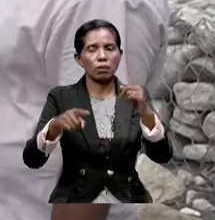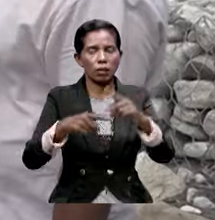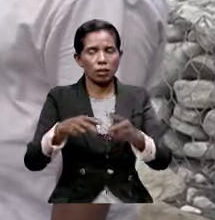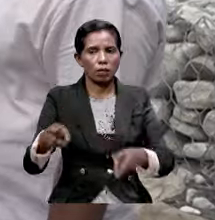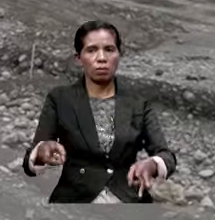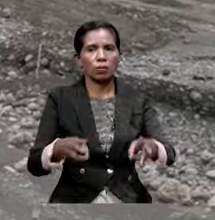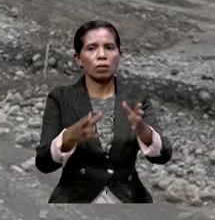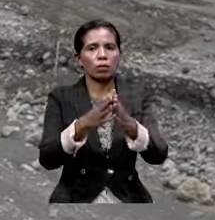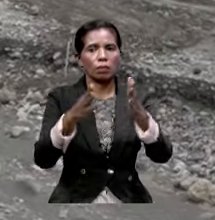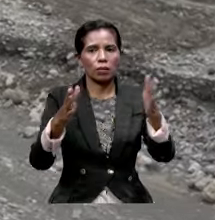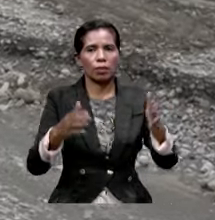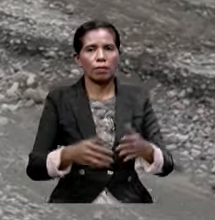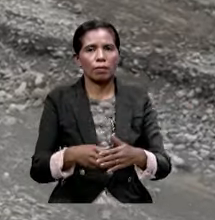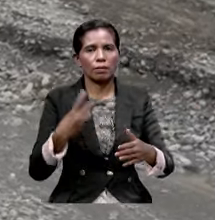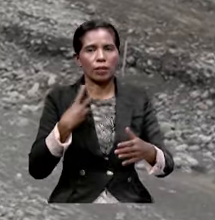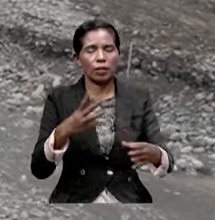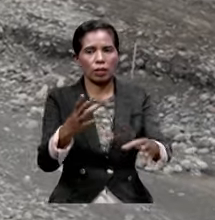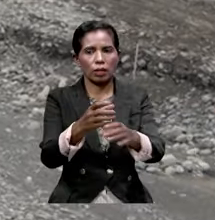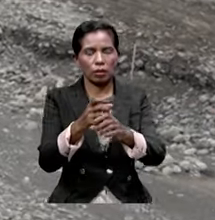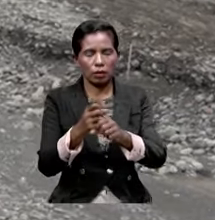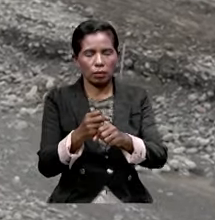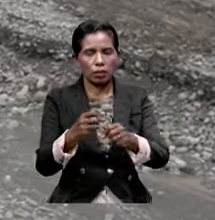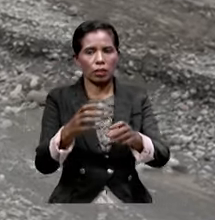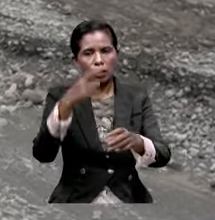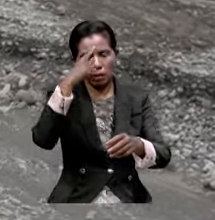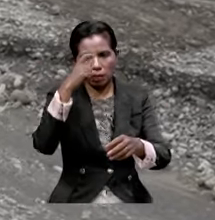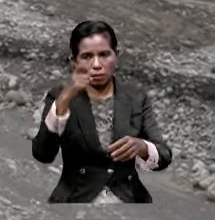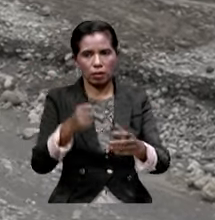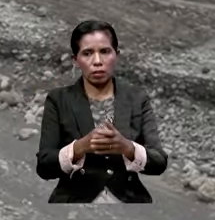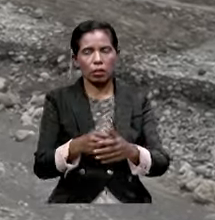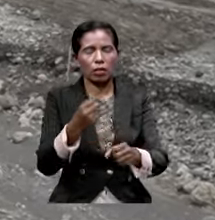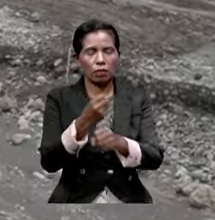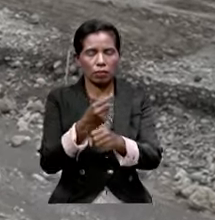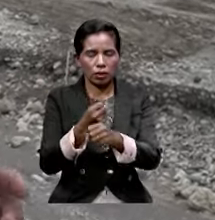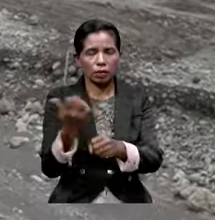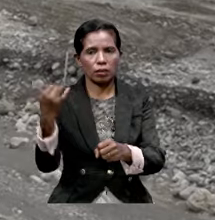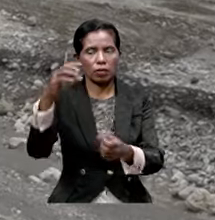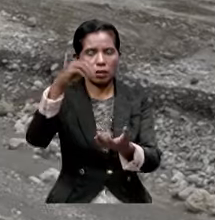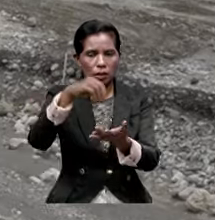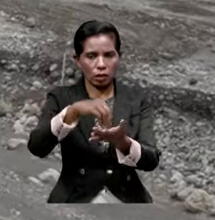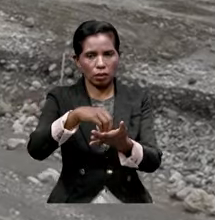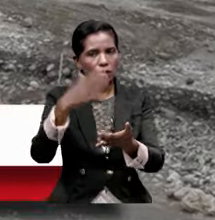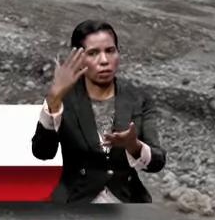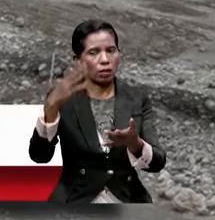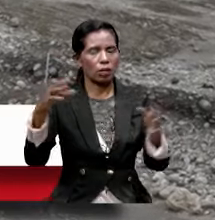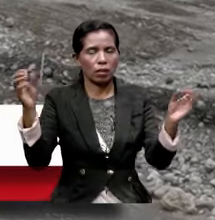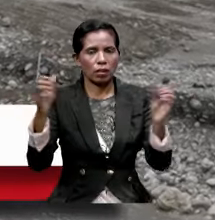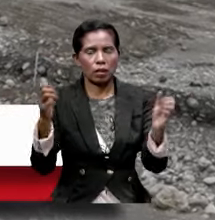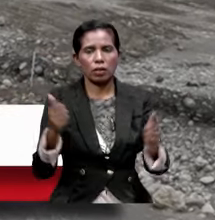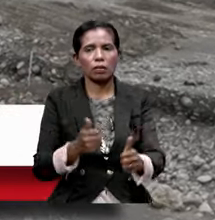o volume bot. Ita sobre o Bronzone, tamba deite fato que se não é mais ir a tal, né,